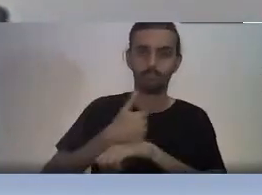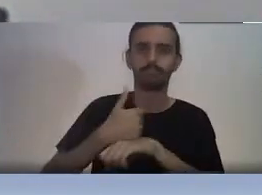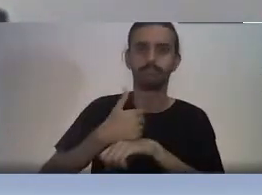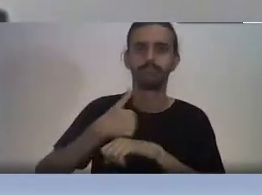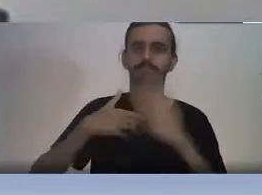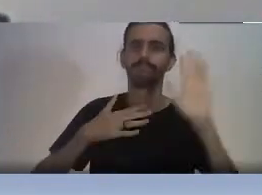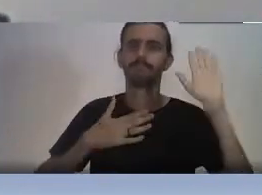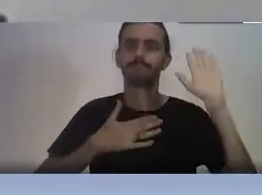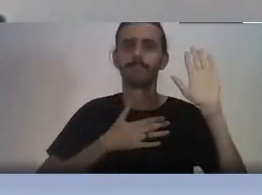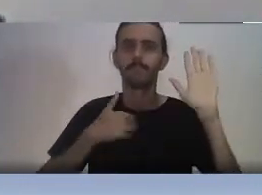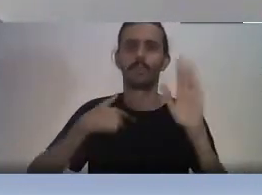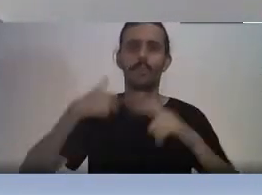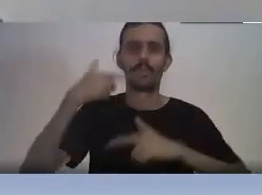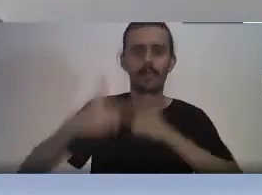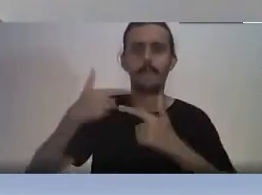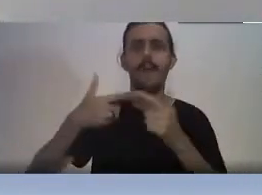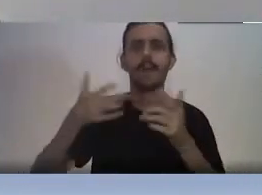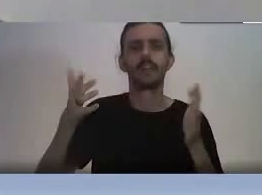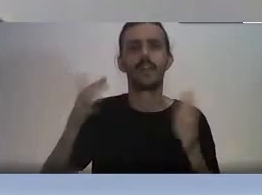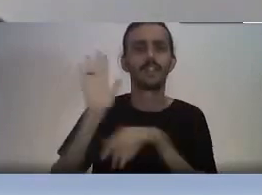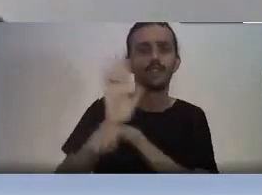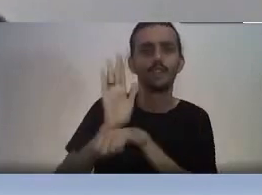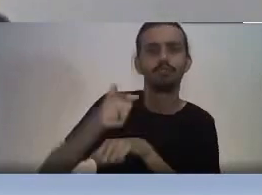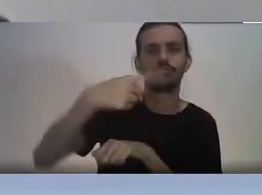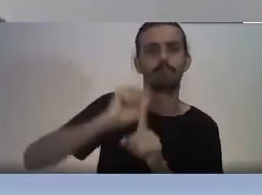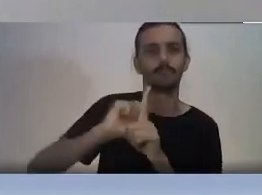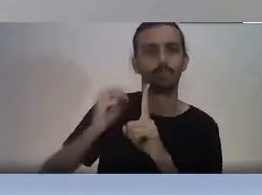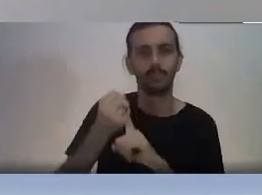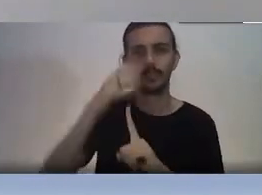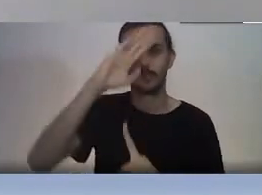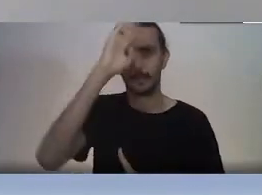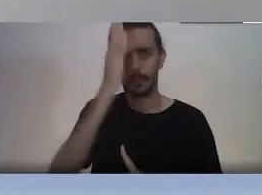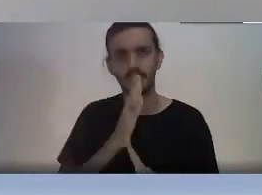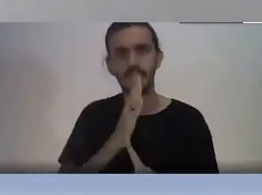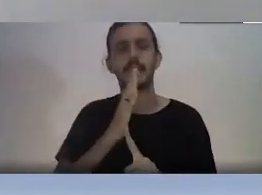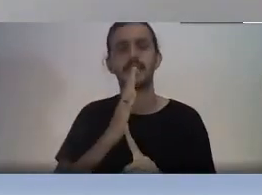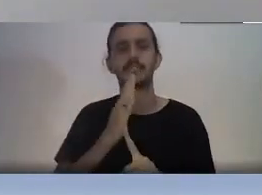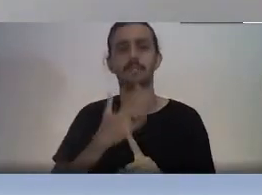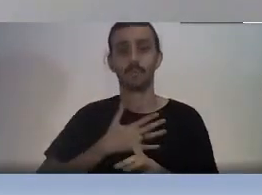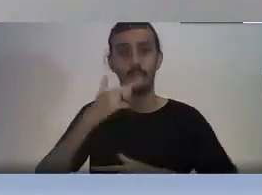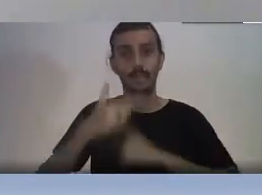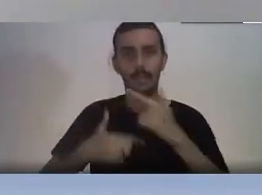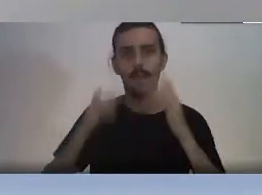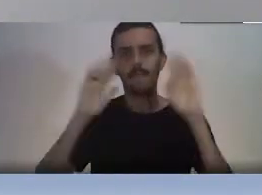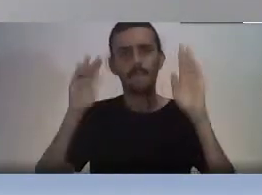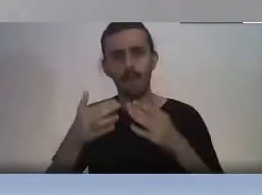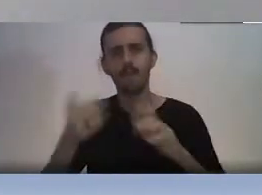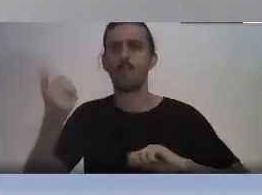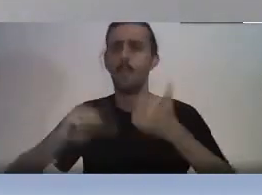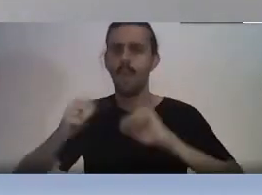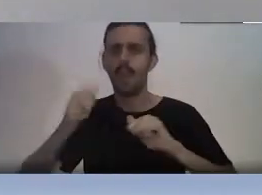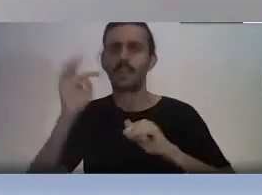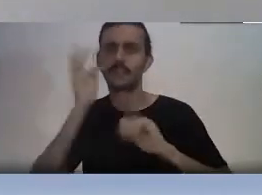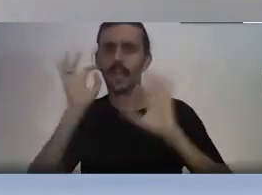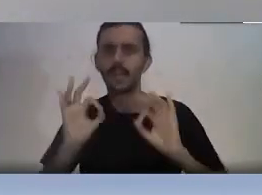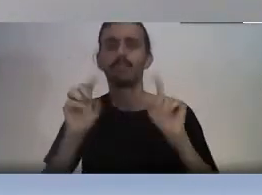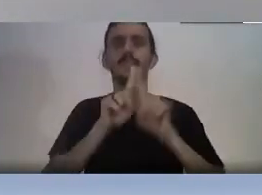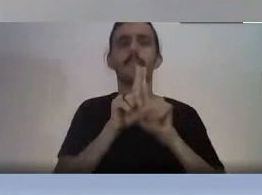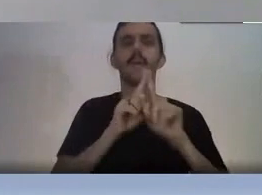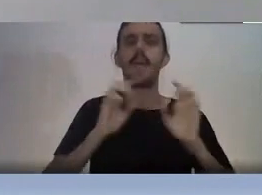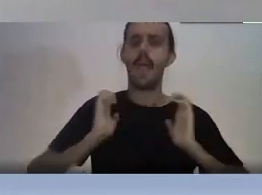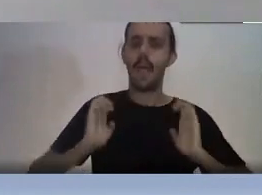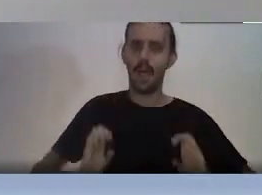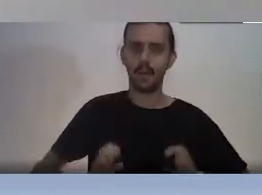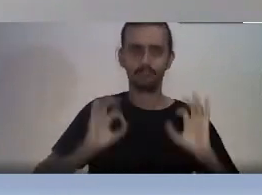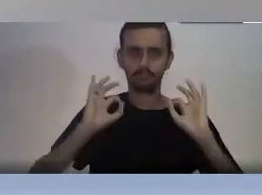minha profissão a serviço da sociedade brasileira, pautando meu trabalho nos princípios da qualidade técnica e do rigor ético. Por meio